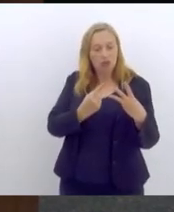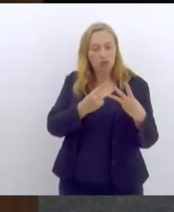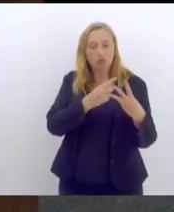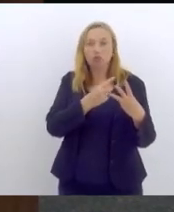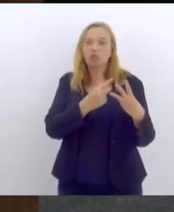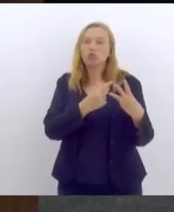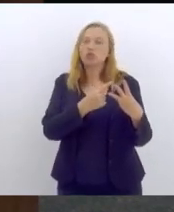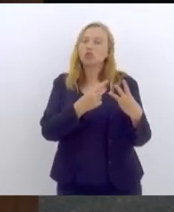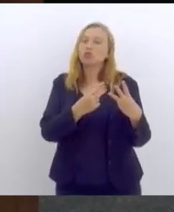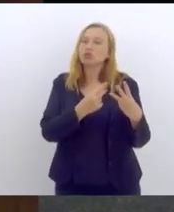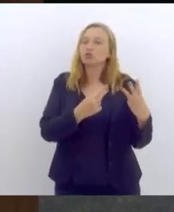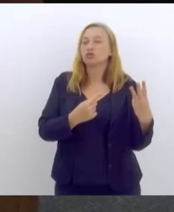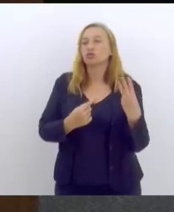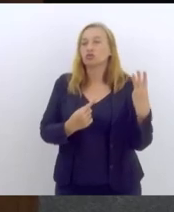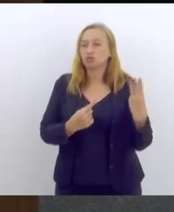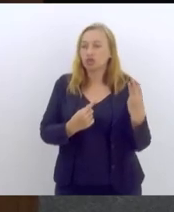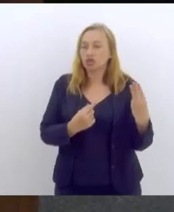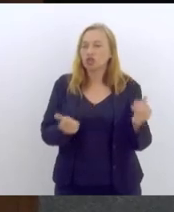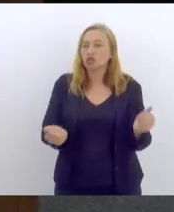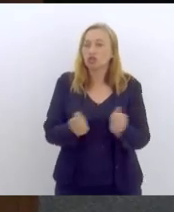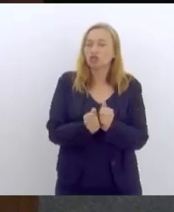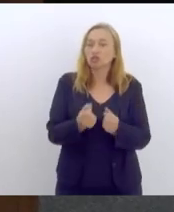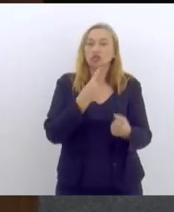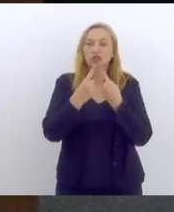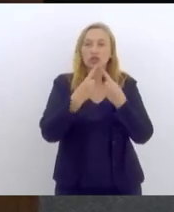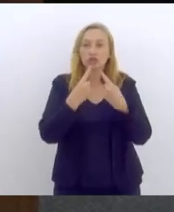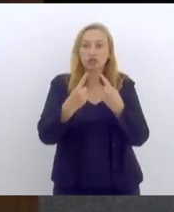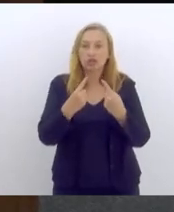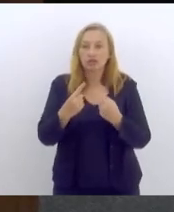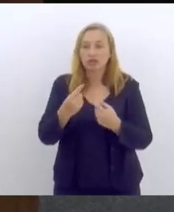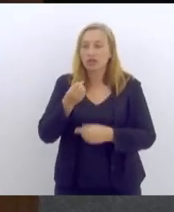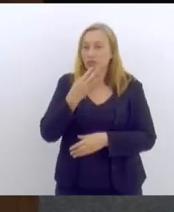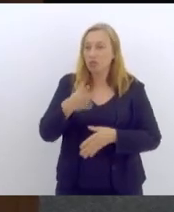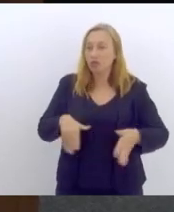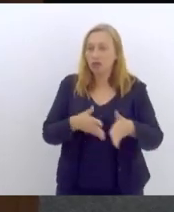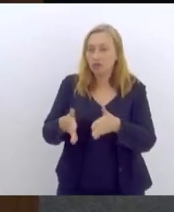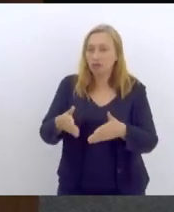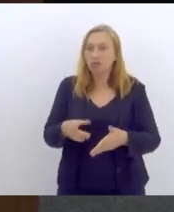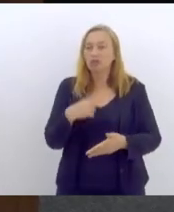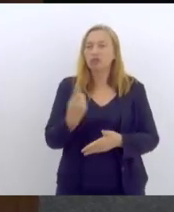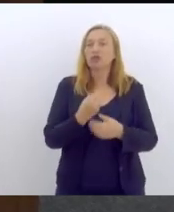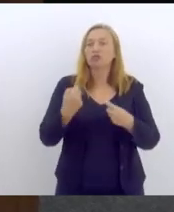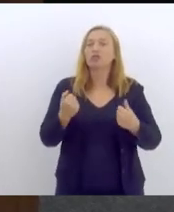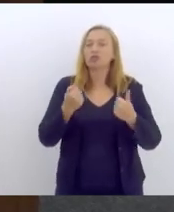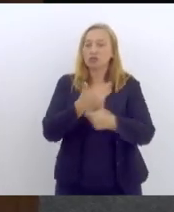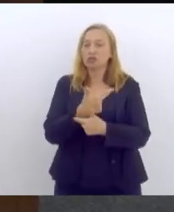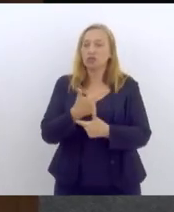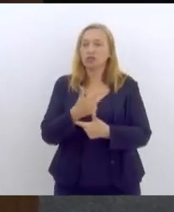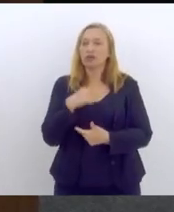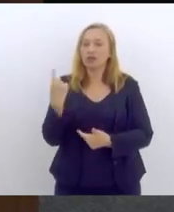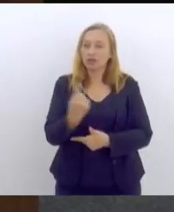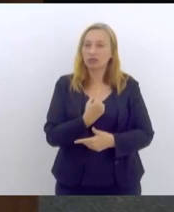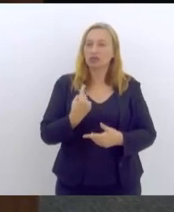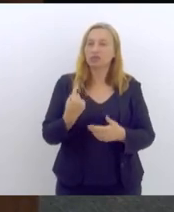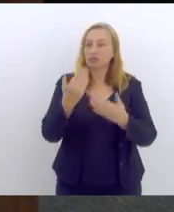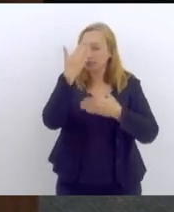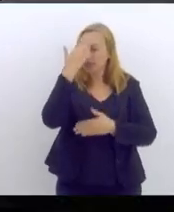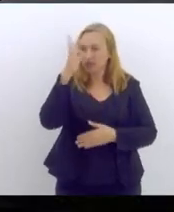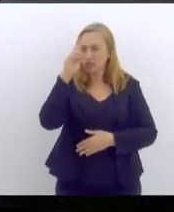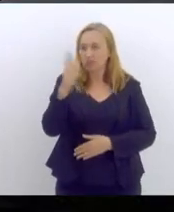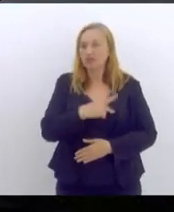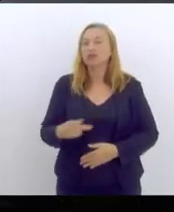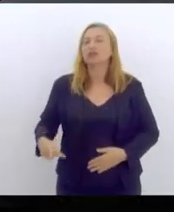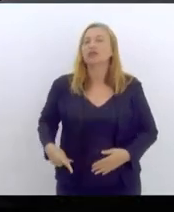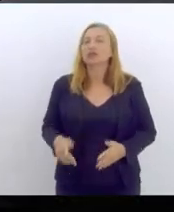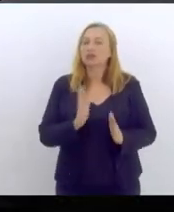a nossa inspiração, que vai ser o nosso norte. Boa sorte para todos e para todas aqui. Obrigada, presidente. Senhor